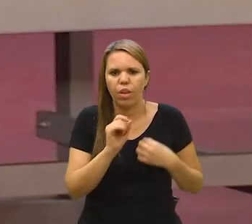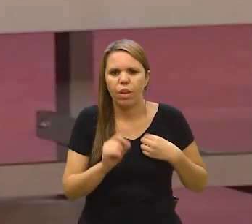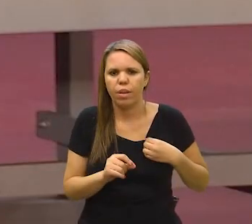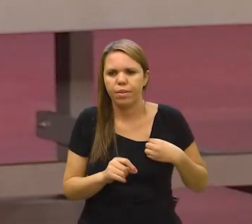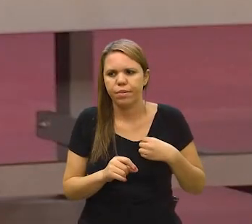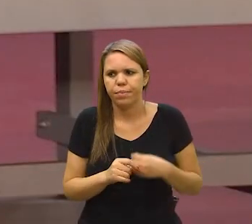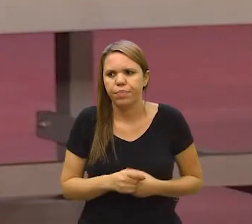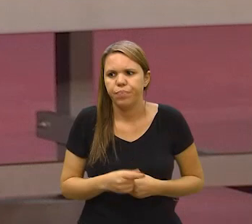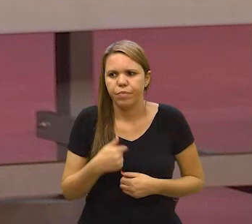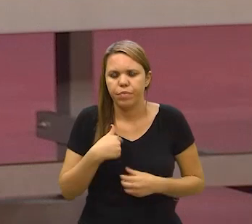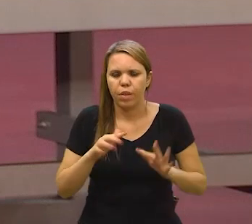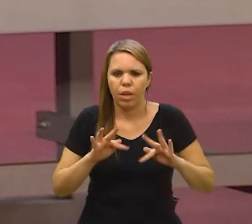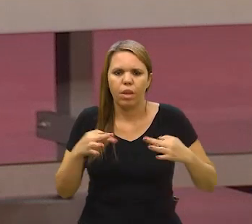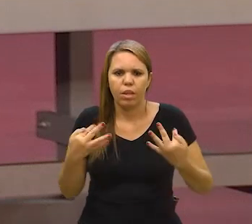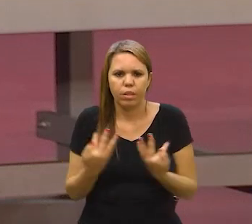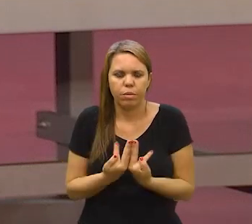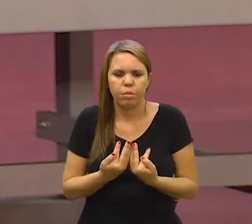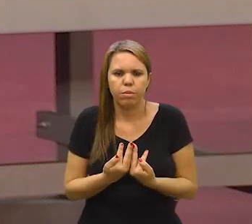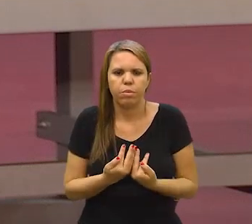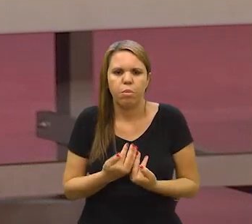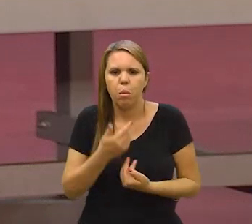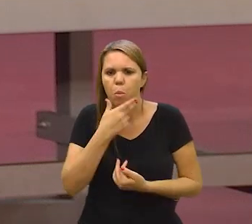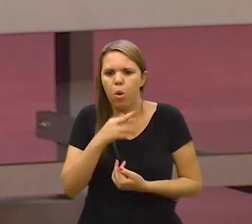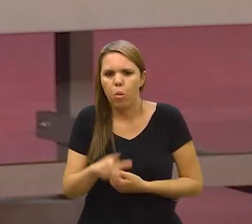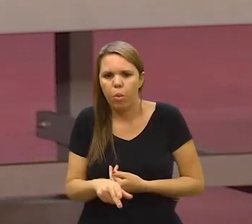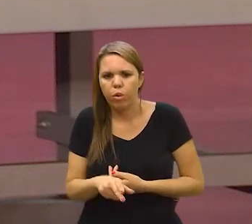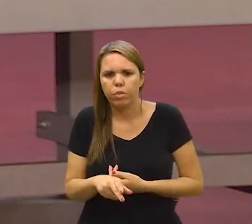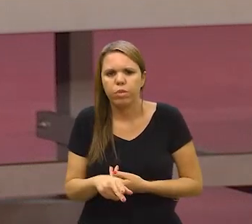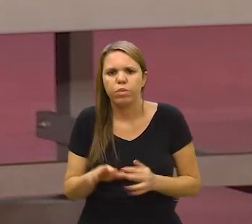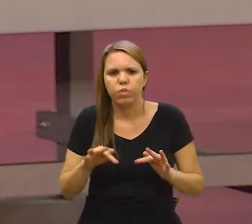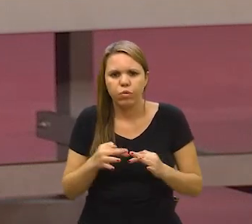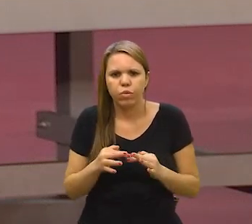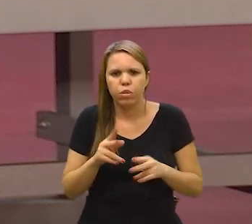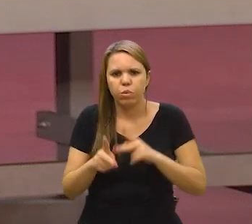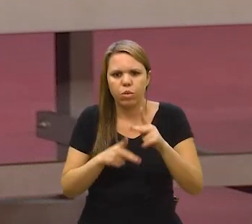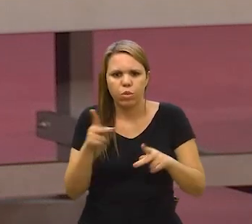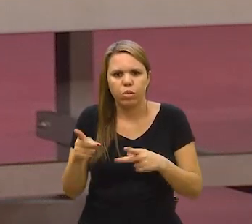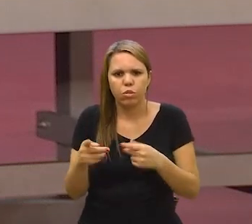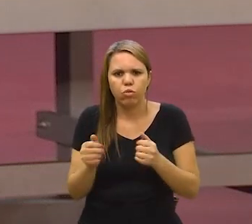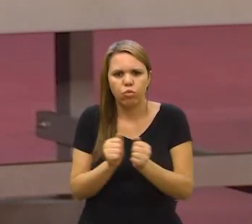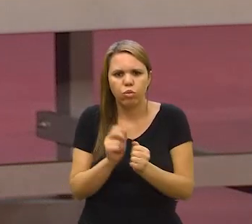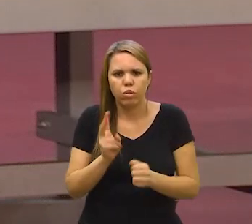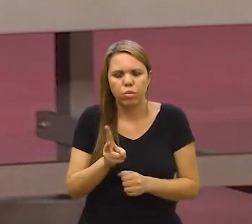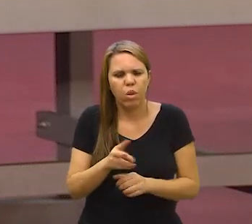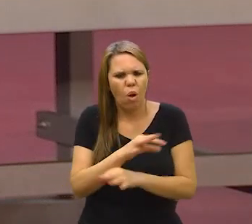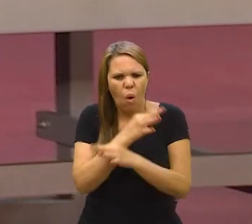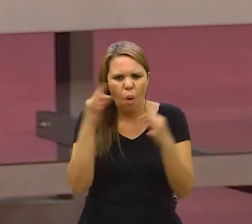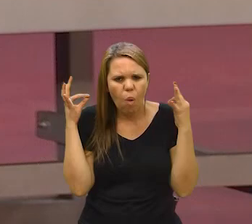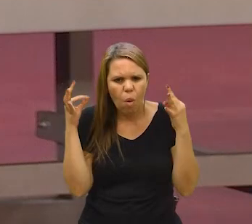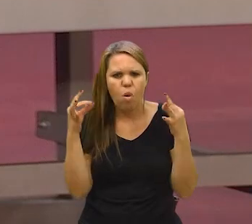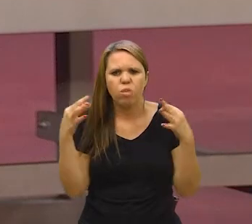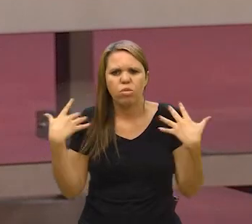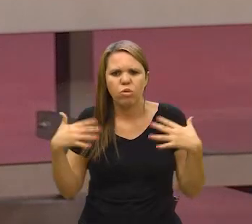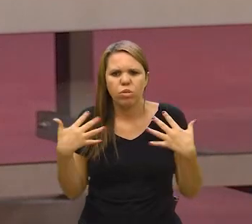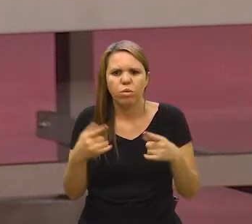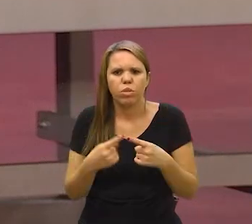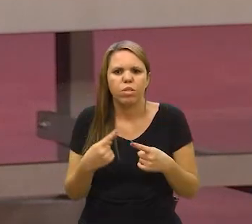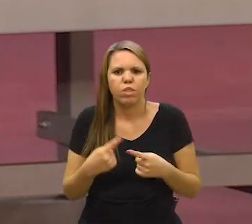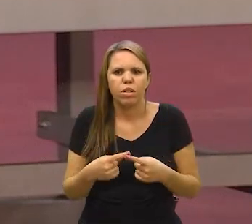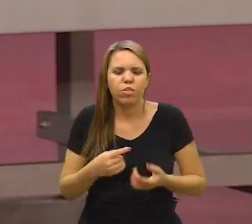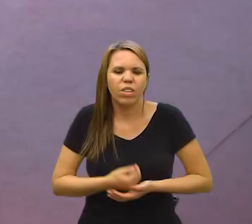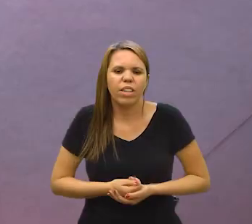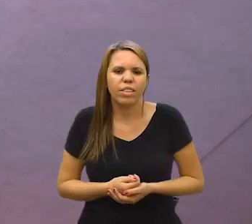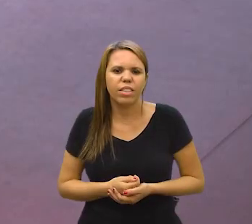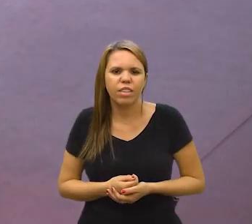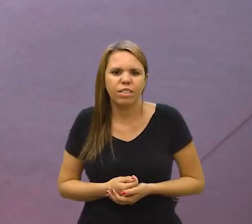nesse ponto eu tenho uma família, tanto os meus pais, meu irmão, quanto familiares ao redor mesmo, espetacular. Porque assim, nunca teve um